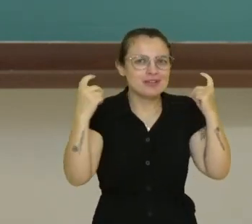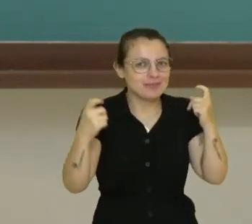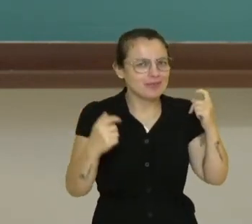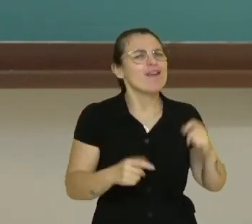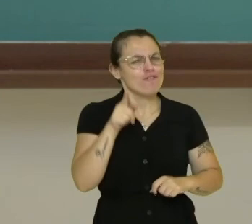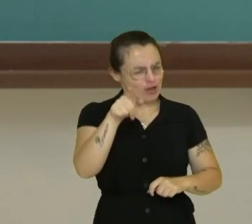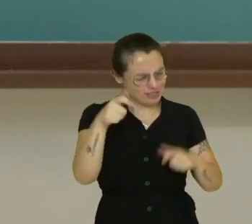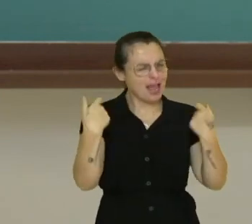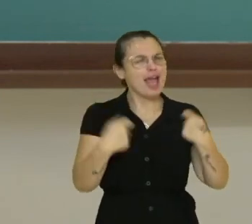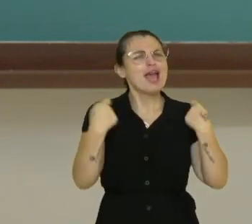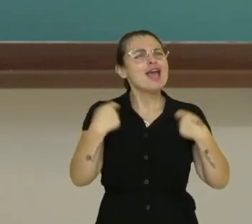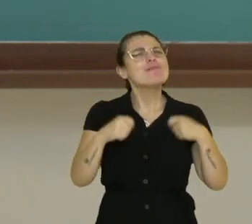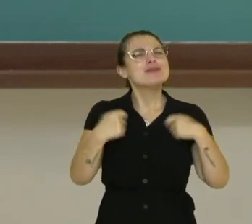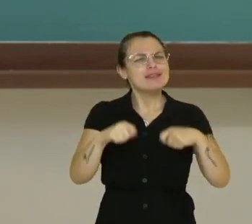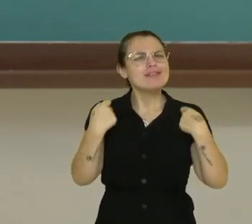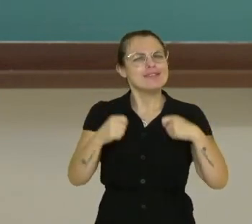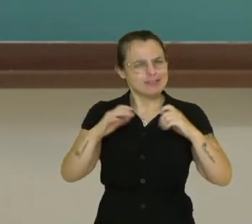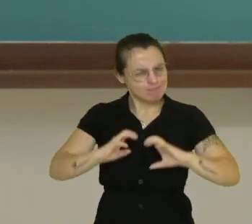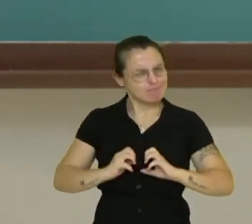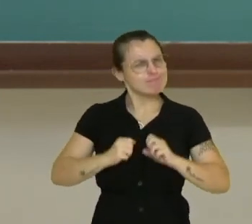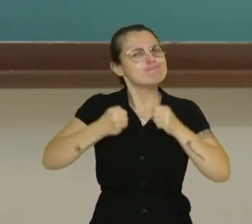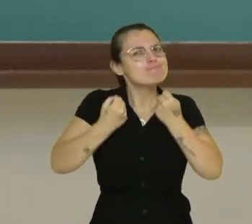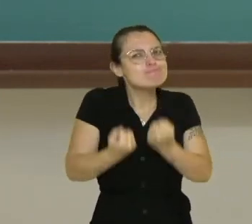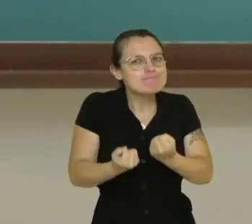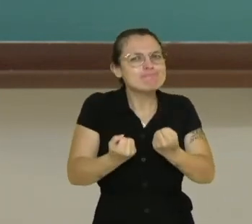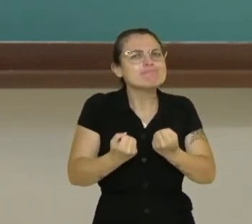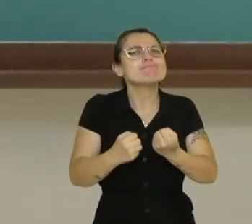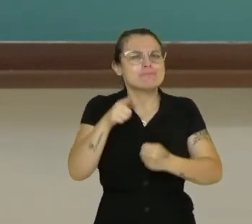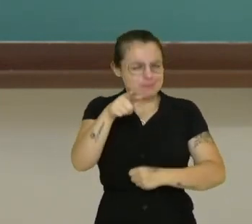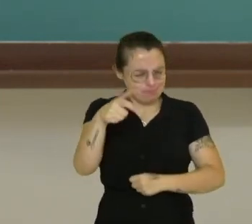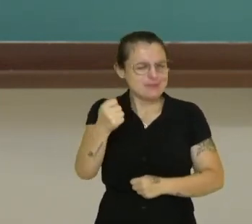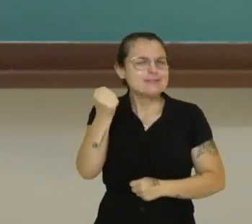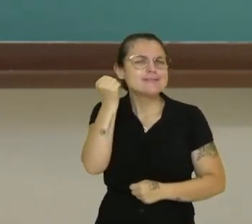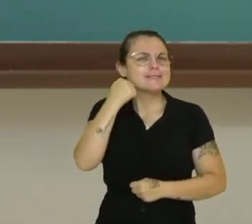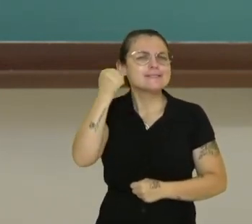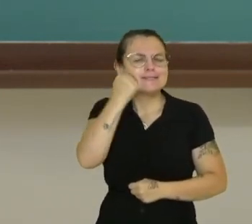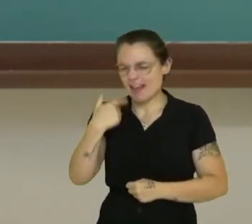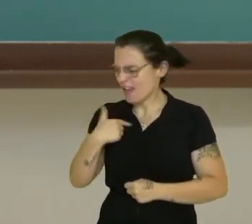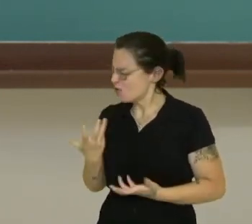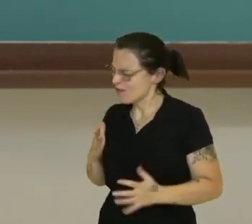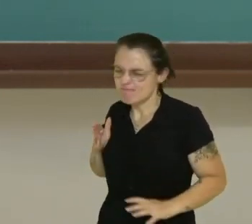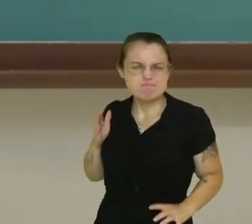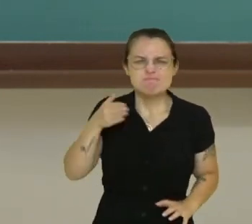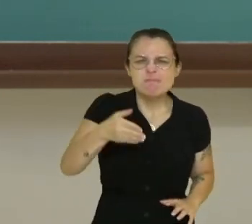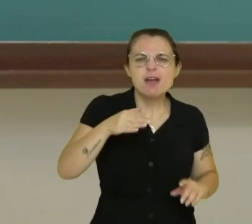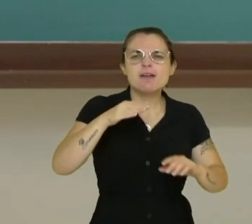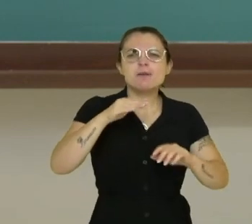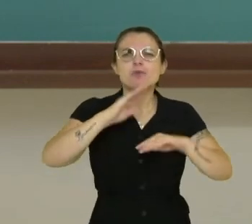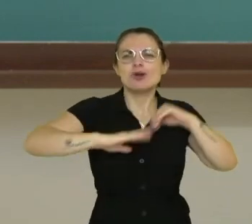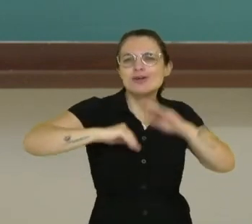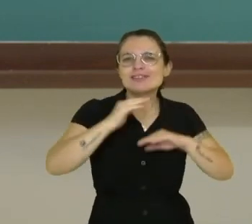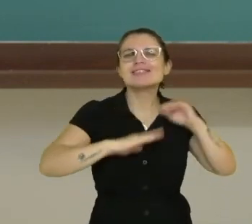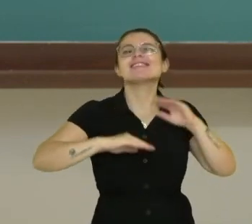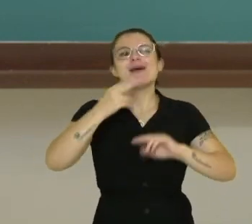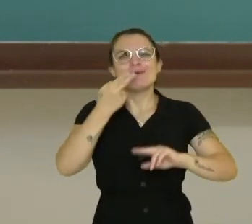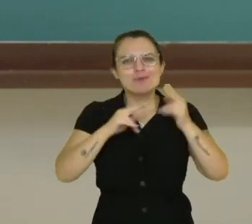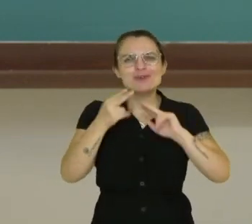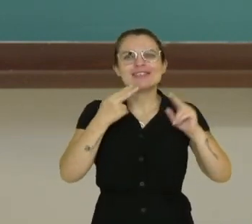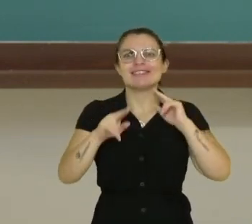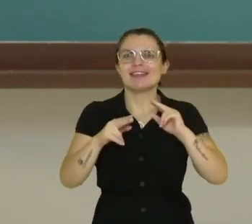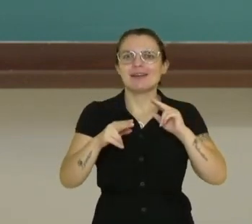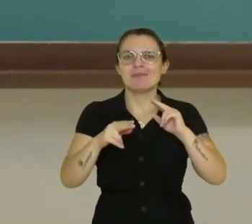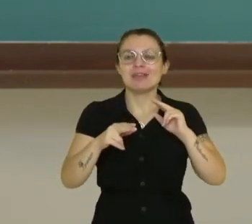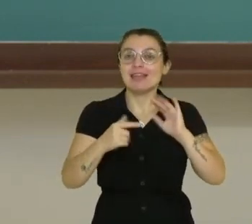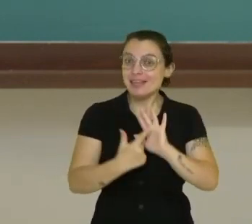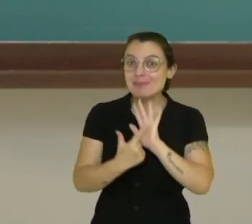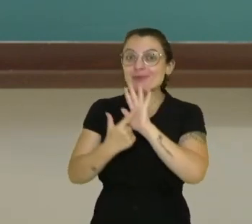Ouse pensar, brincar com novas formas de produzir música e aí proporcionar às pessoas, a partir do